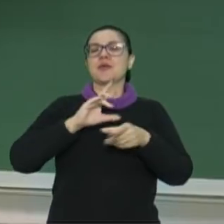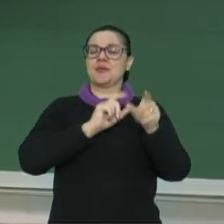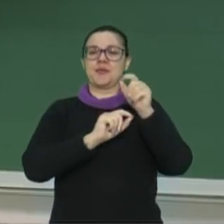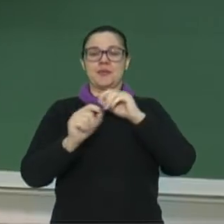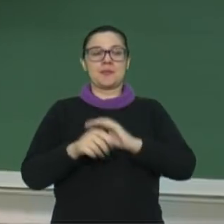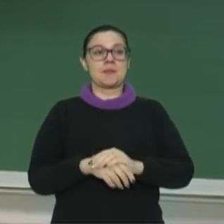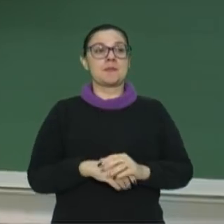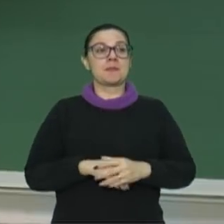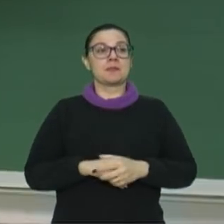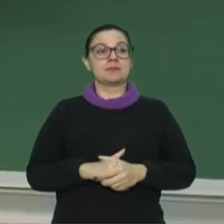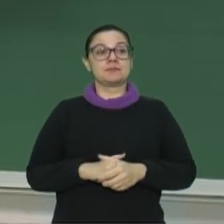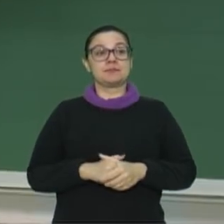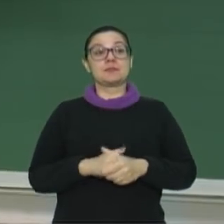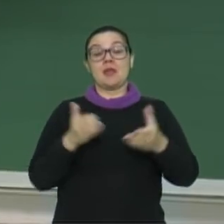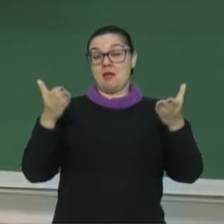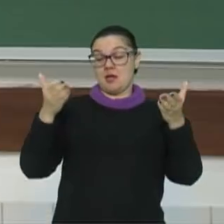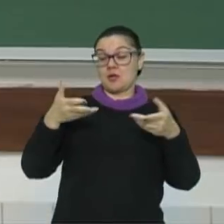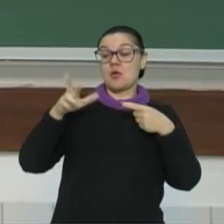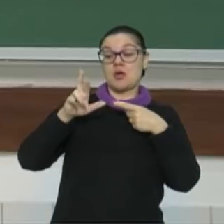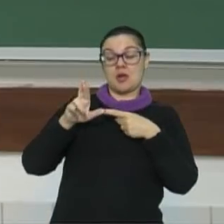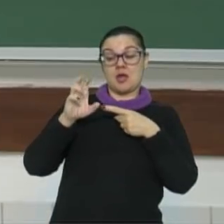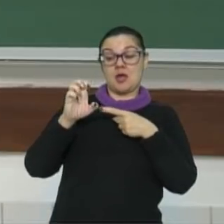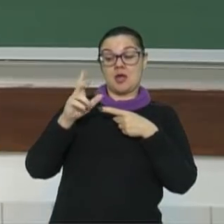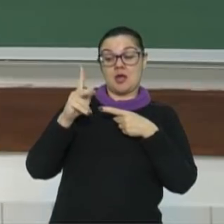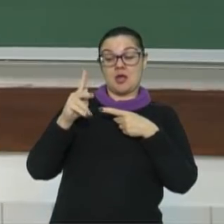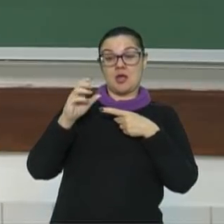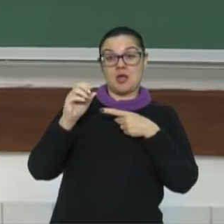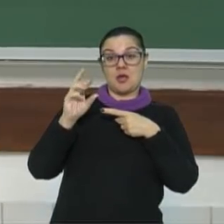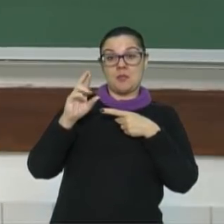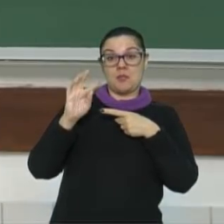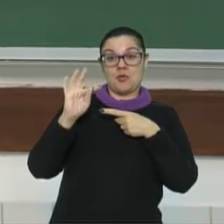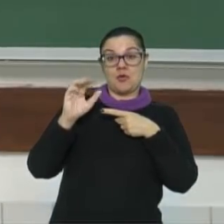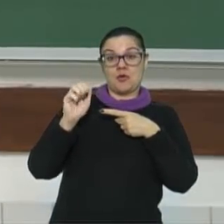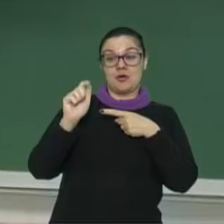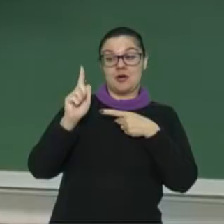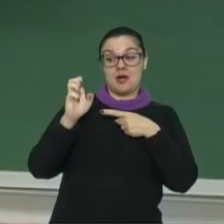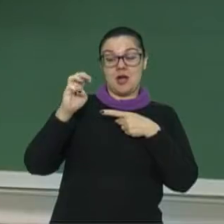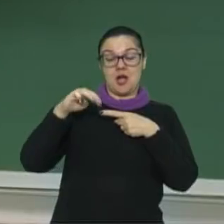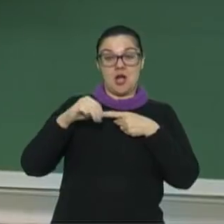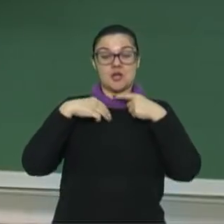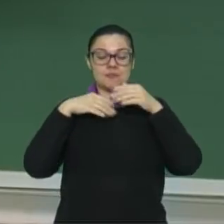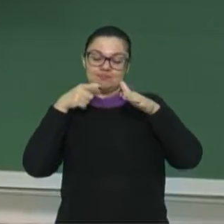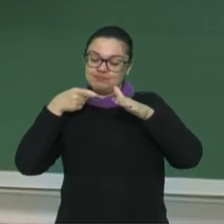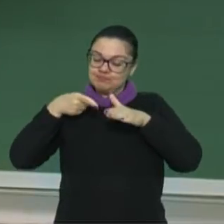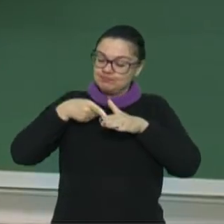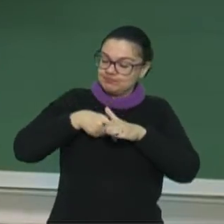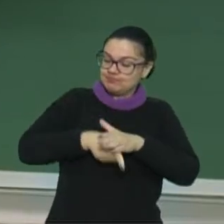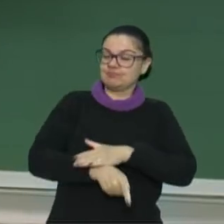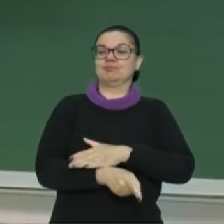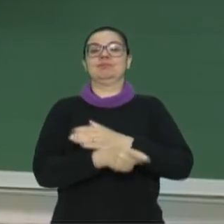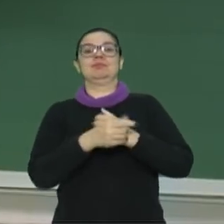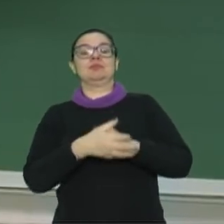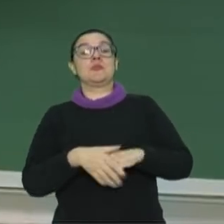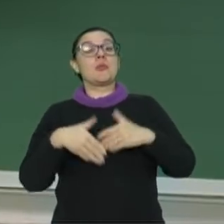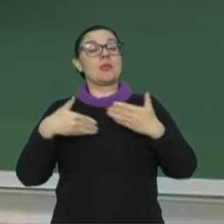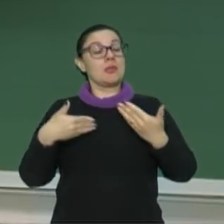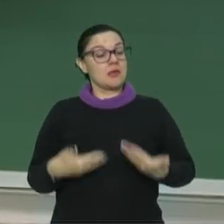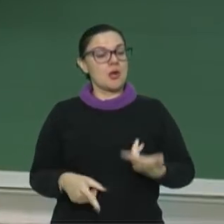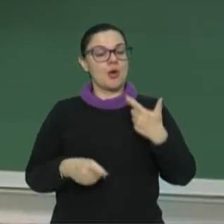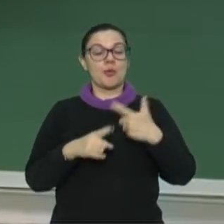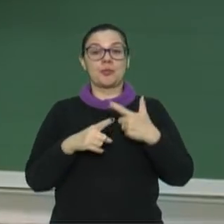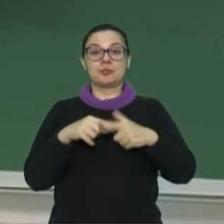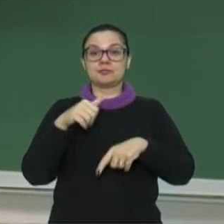do que aconteceu. Na reportagem ele explora. Segunda coisa que a gente observa na reportagem é a questão, porque ele é